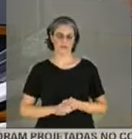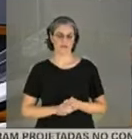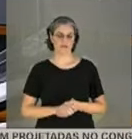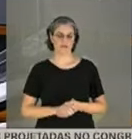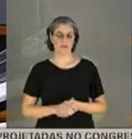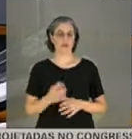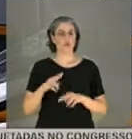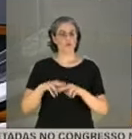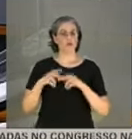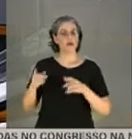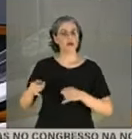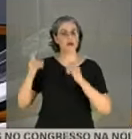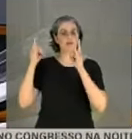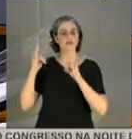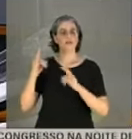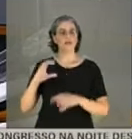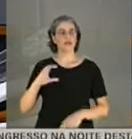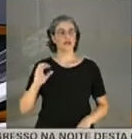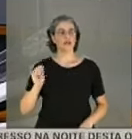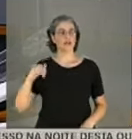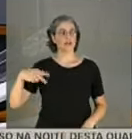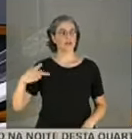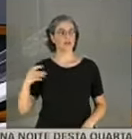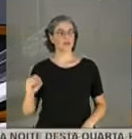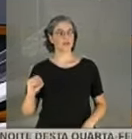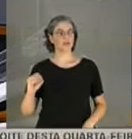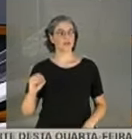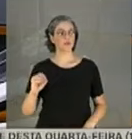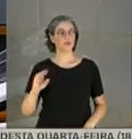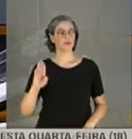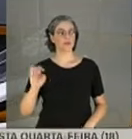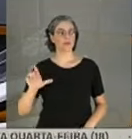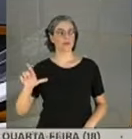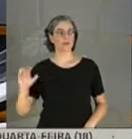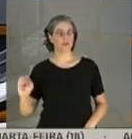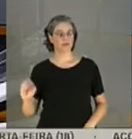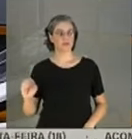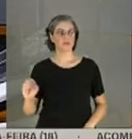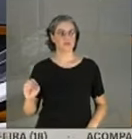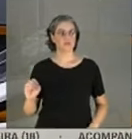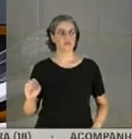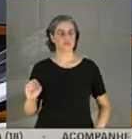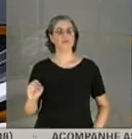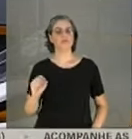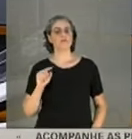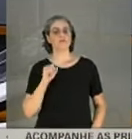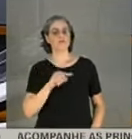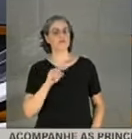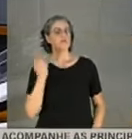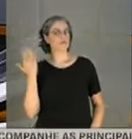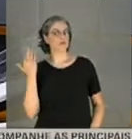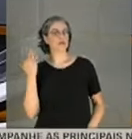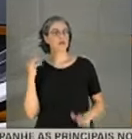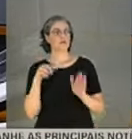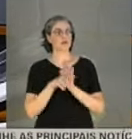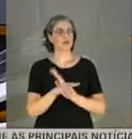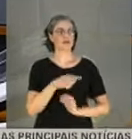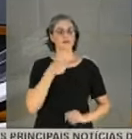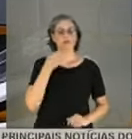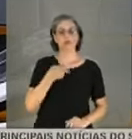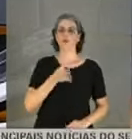famoso apartamento de Campo Belo. O senhor disse ainda há pouco, ao ser perguntado, que conhece o senhor